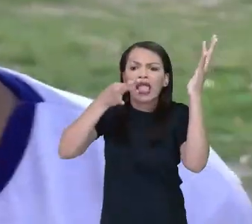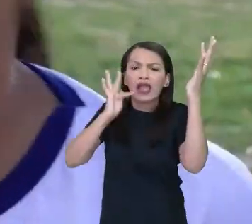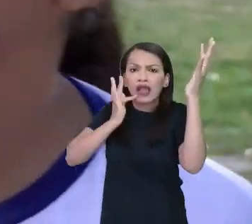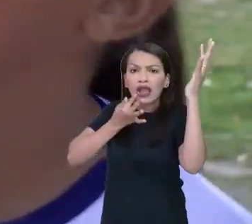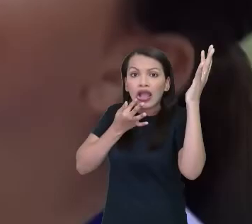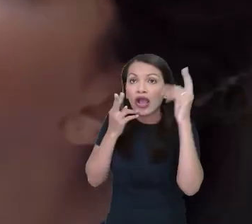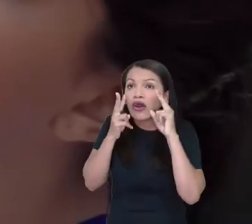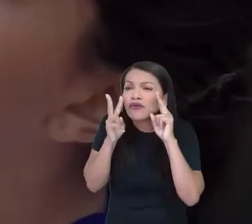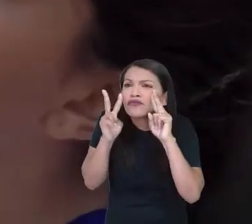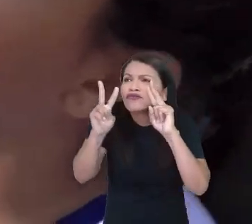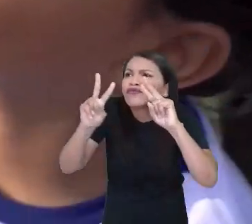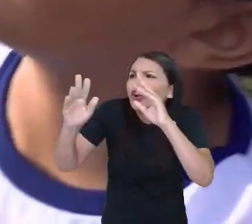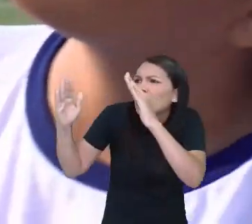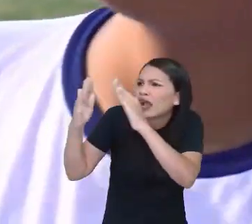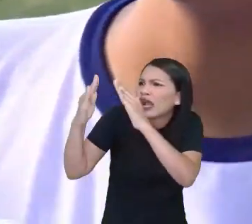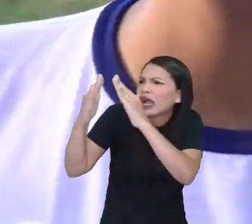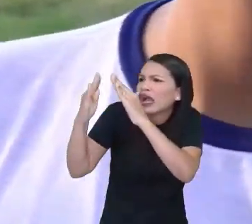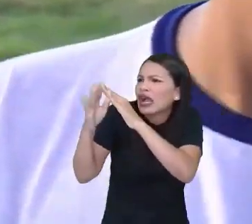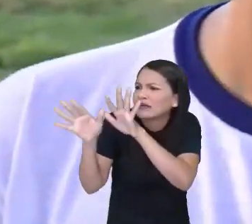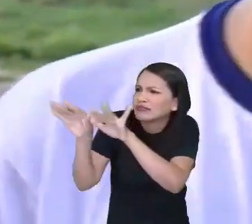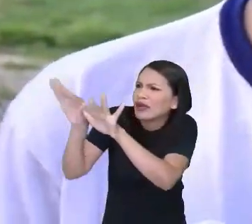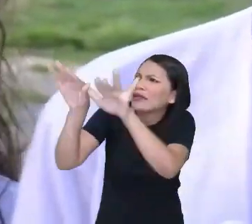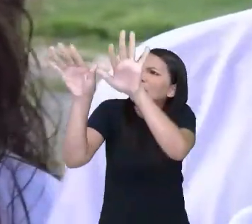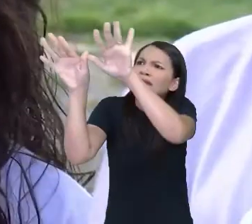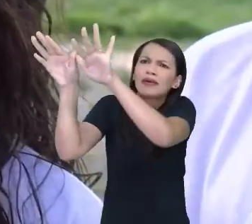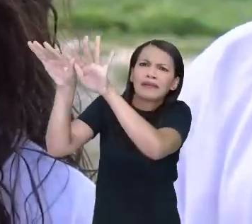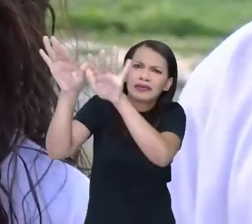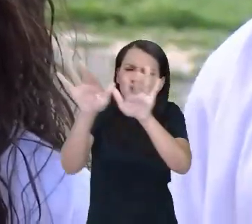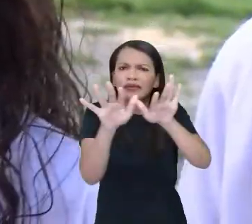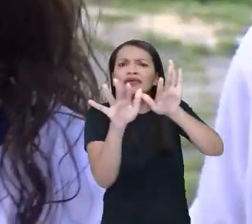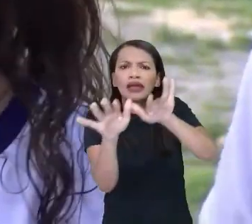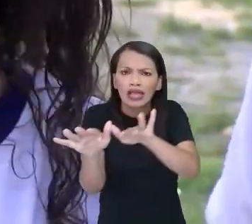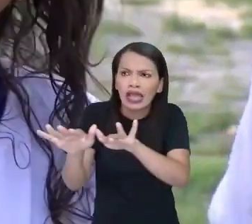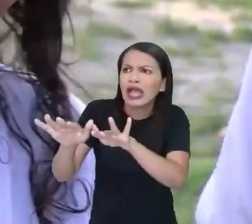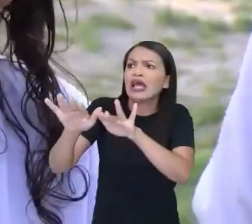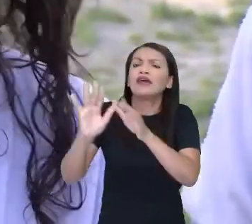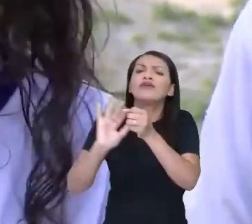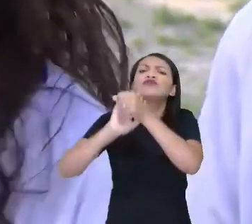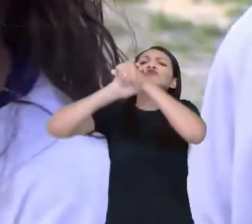de Barro, noite com muito luar.